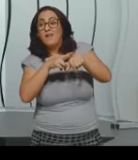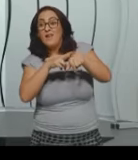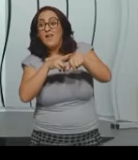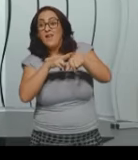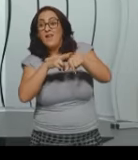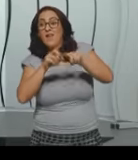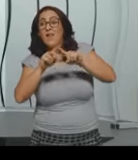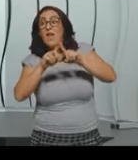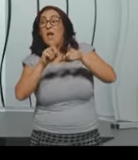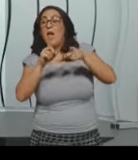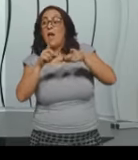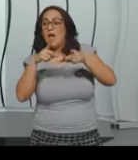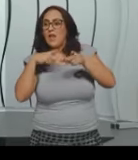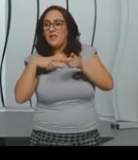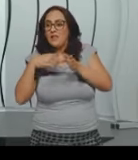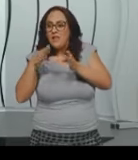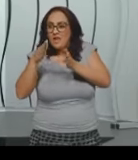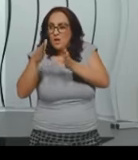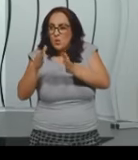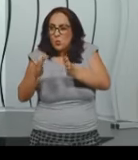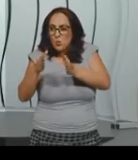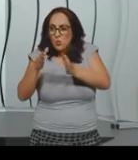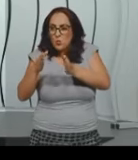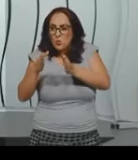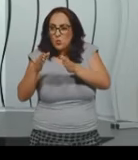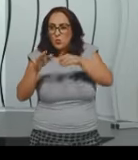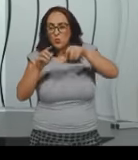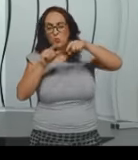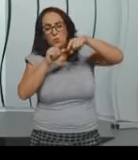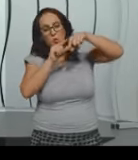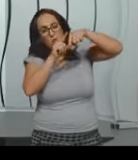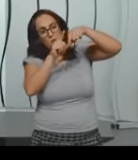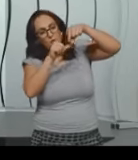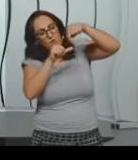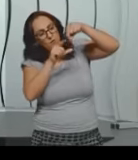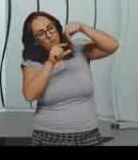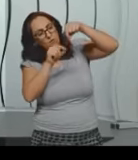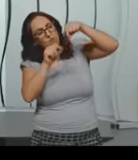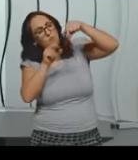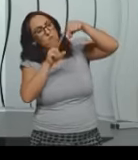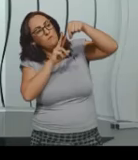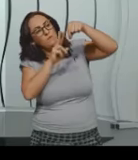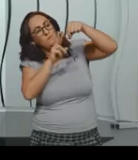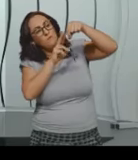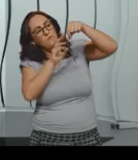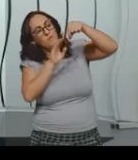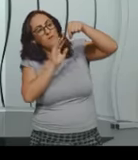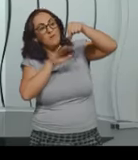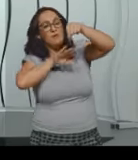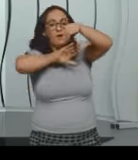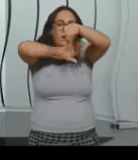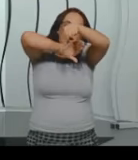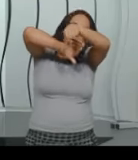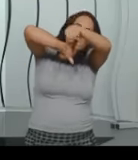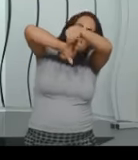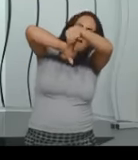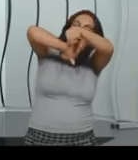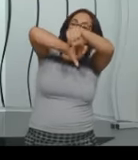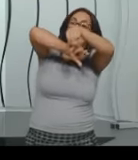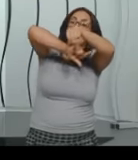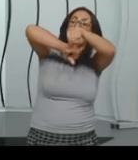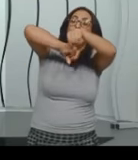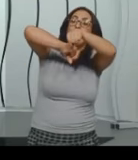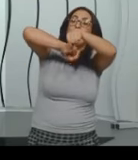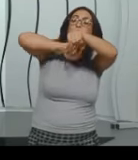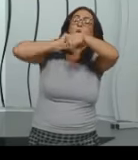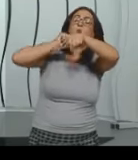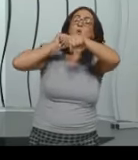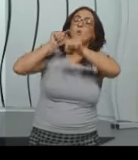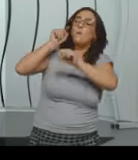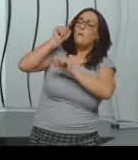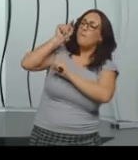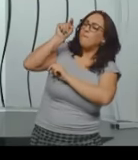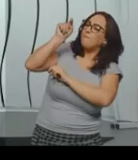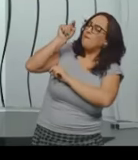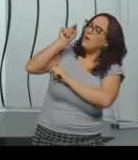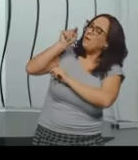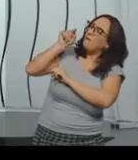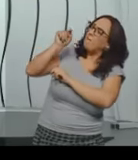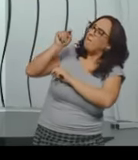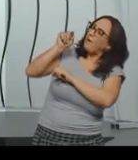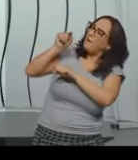dela que atrás da folha ela vai possuir vários pontos marrons, não